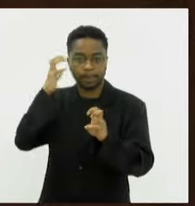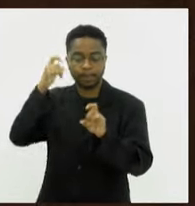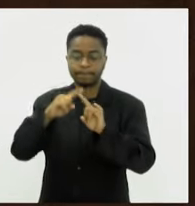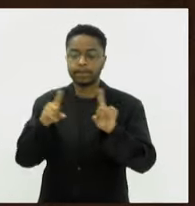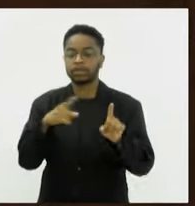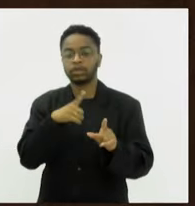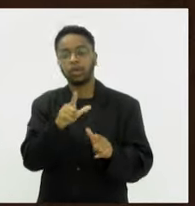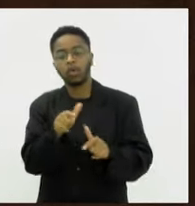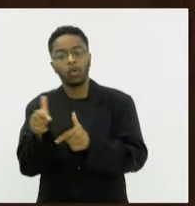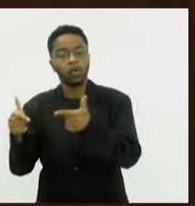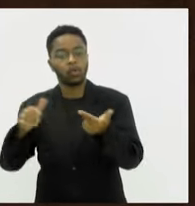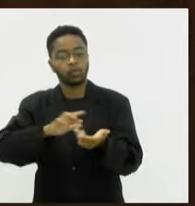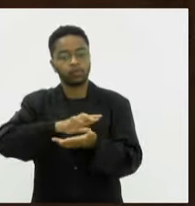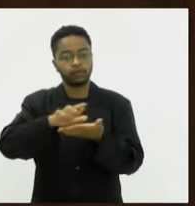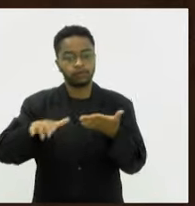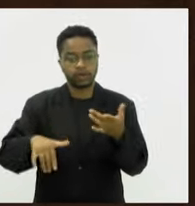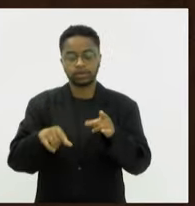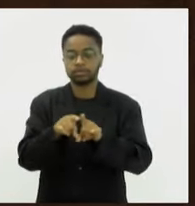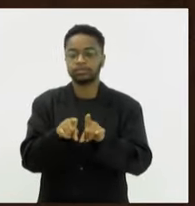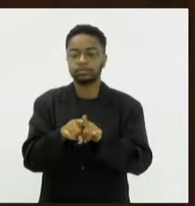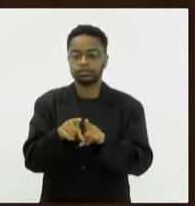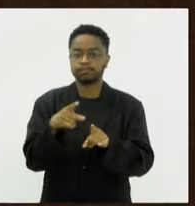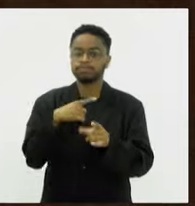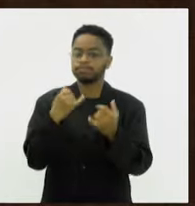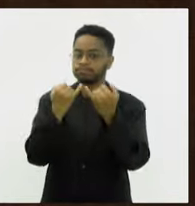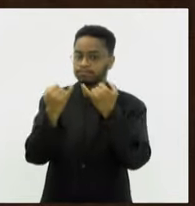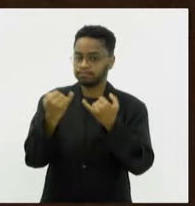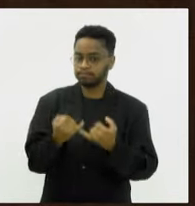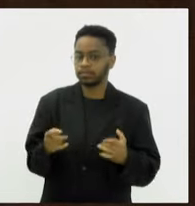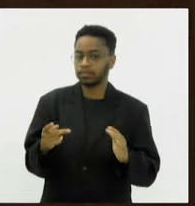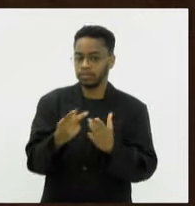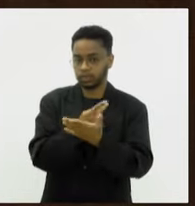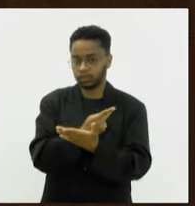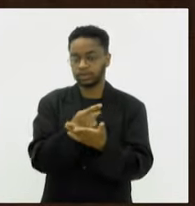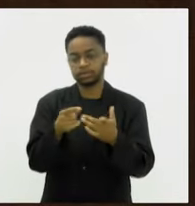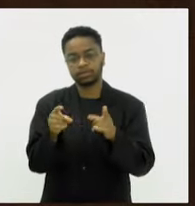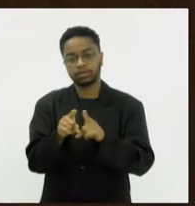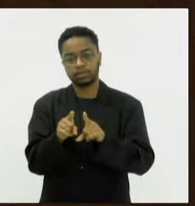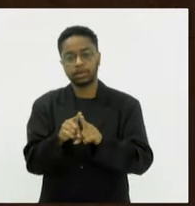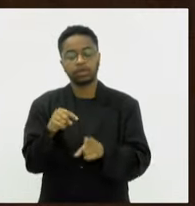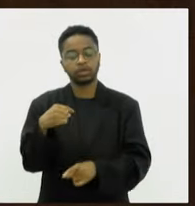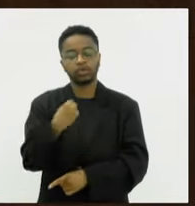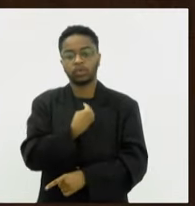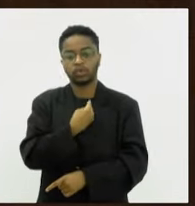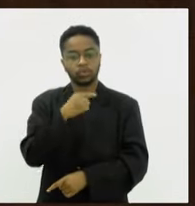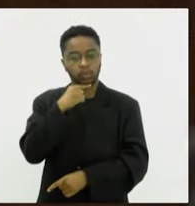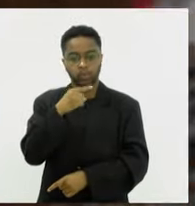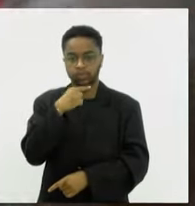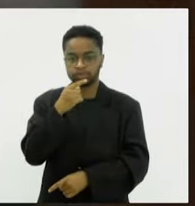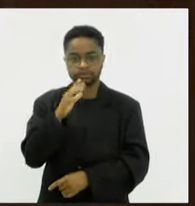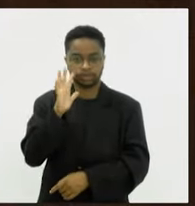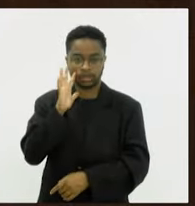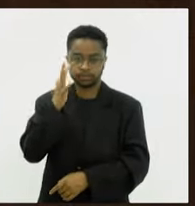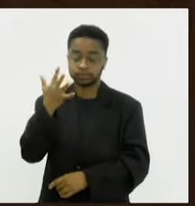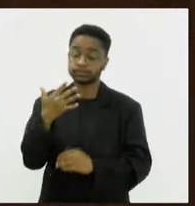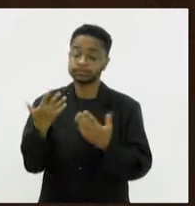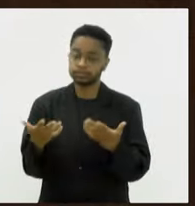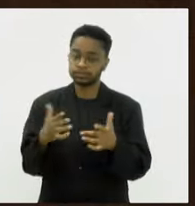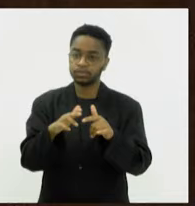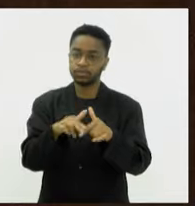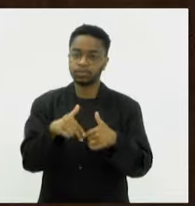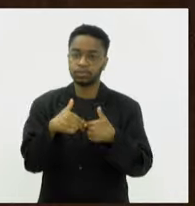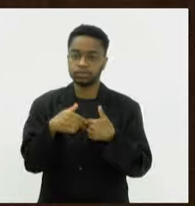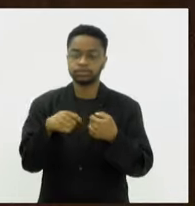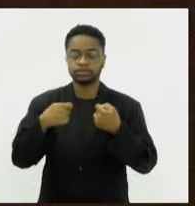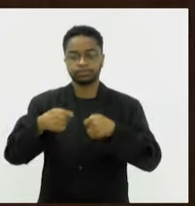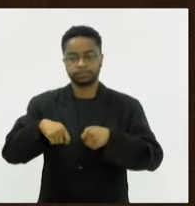outros casos que também tiveram situações semelhantes e que nós não chegamos? Então, é por isso a